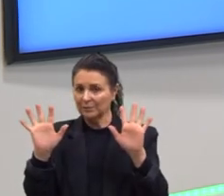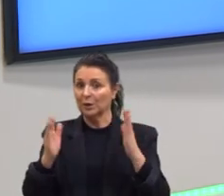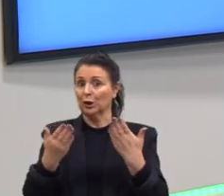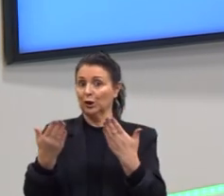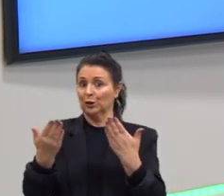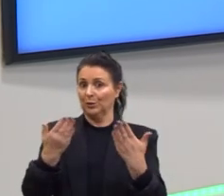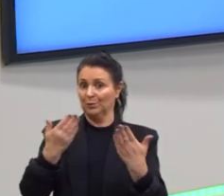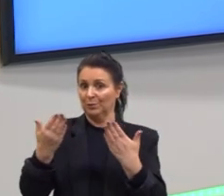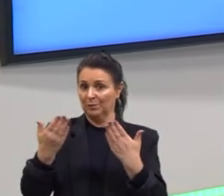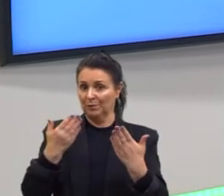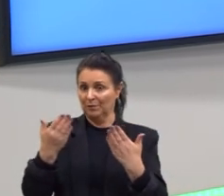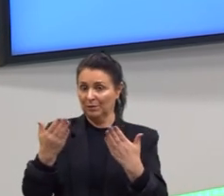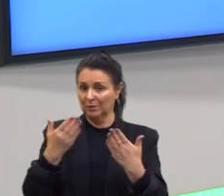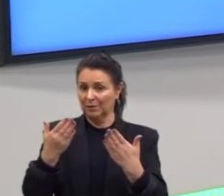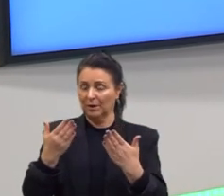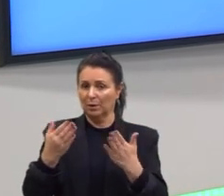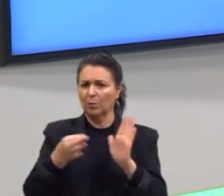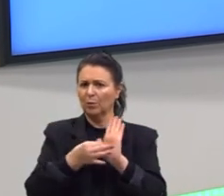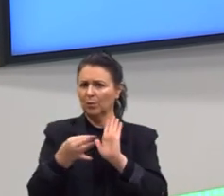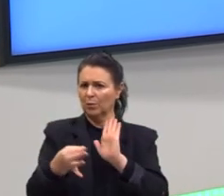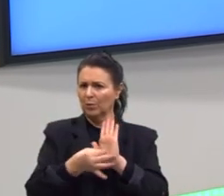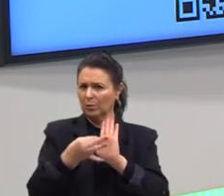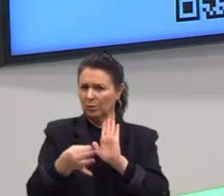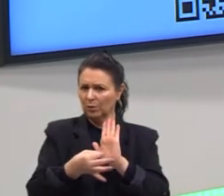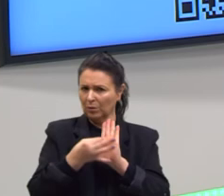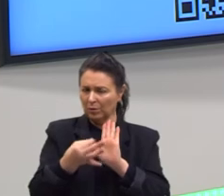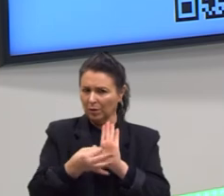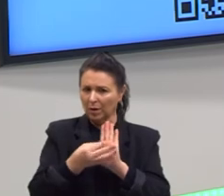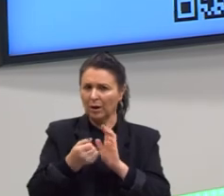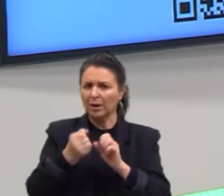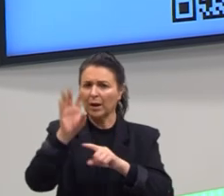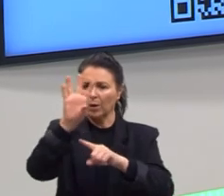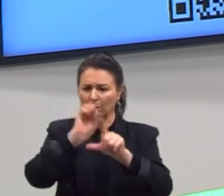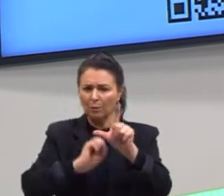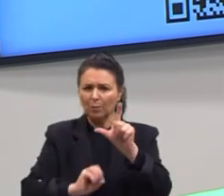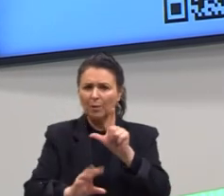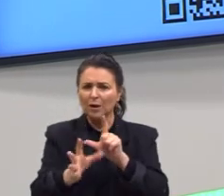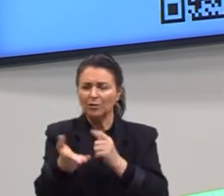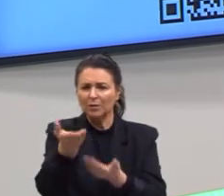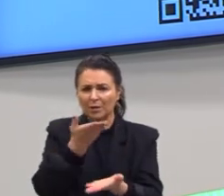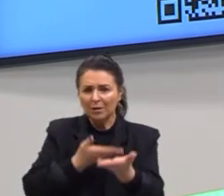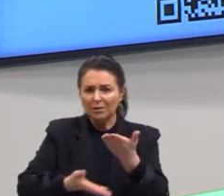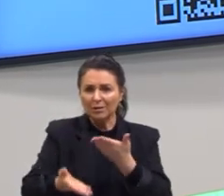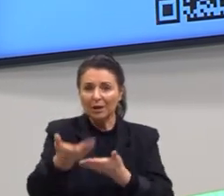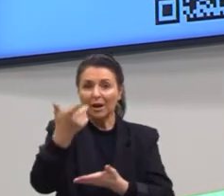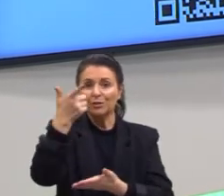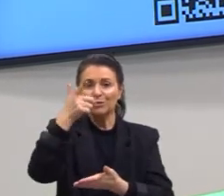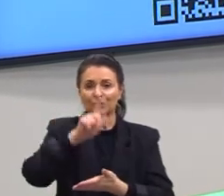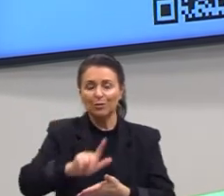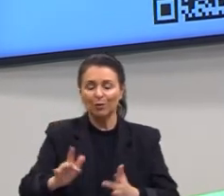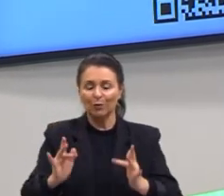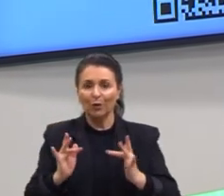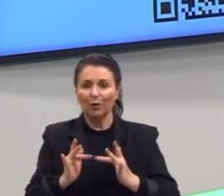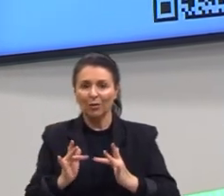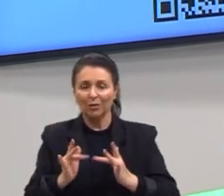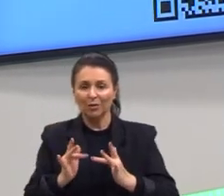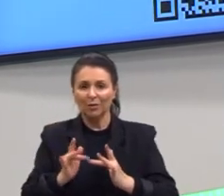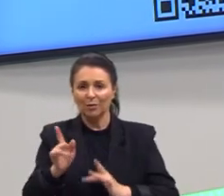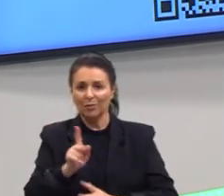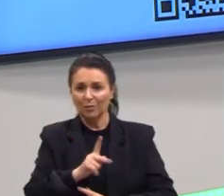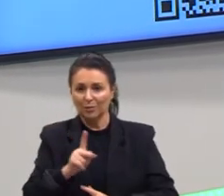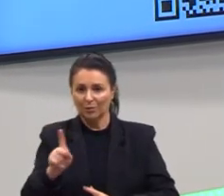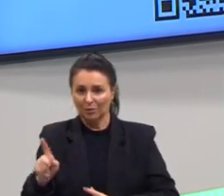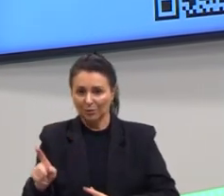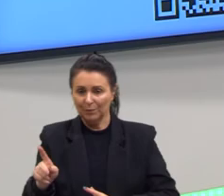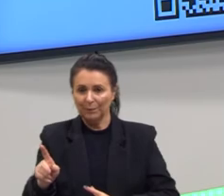tiverem dúvidas sugestões algo que vocês queiram compartilhar eu deixo aqui novamente o contato para vocês